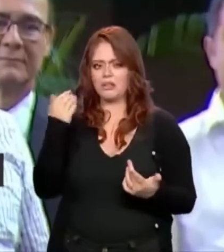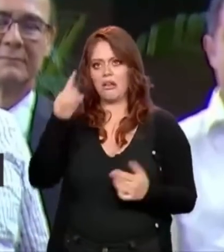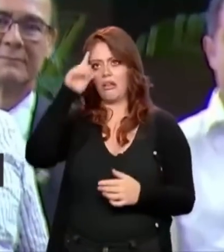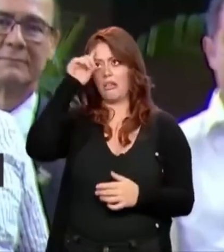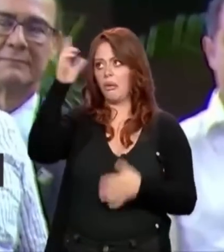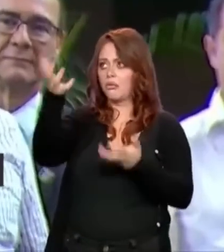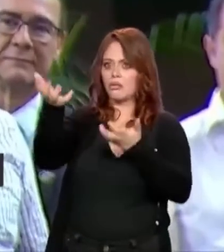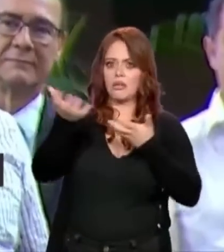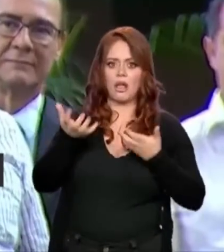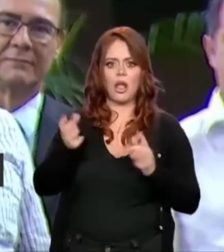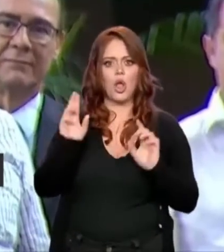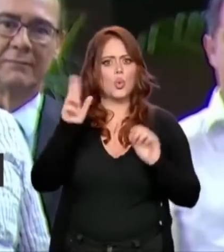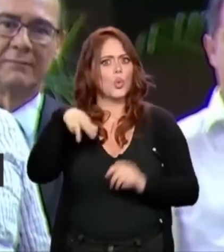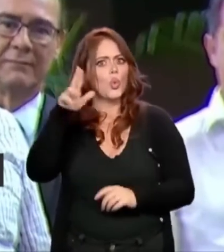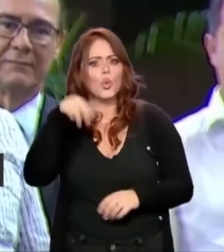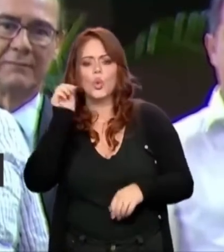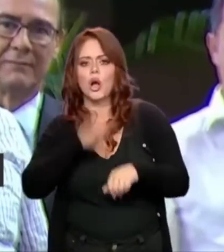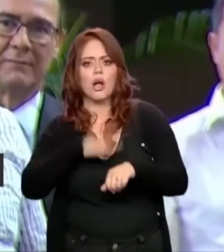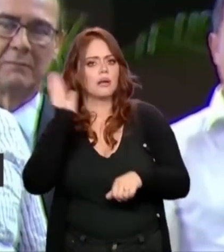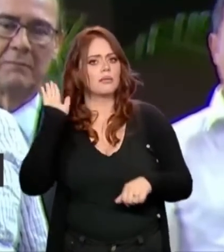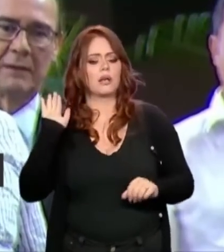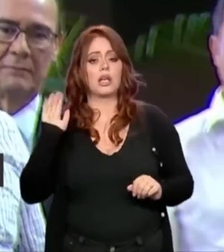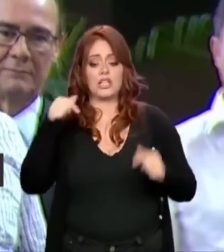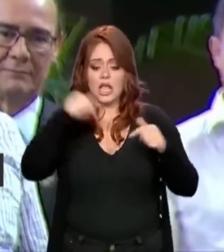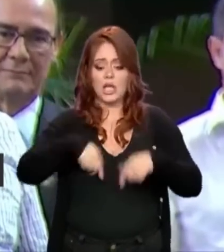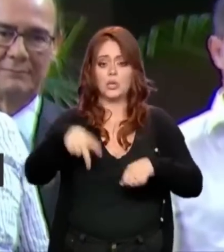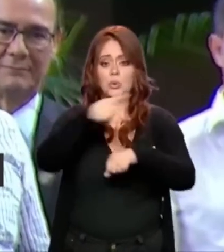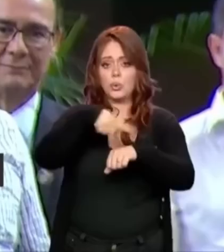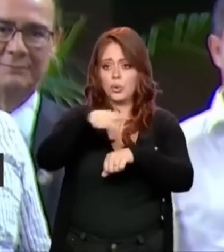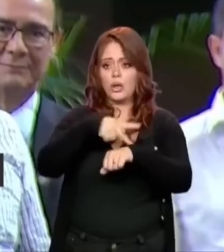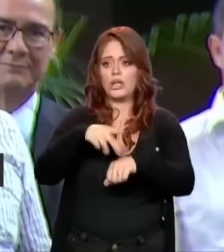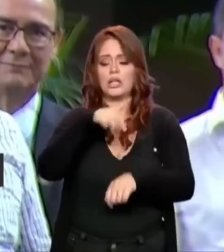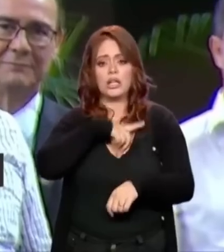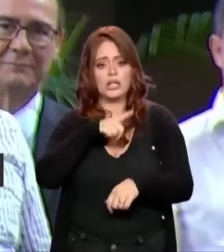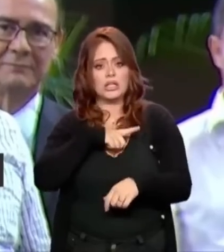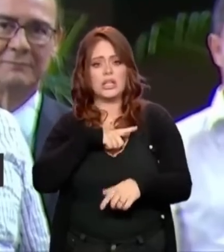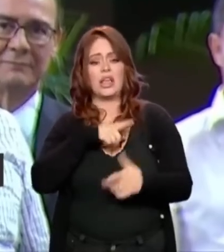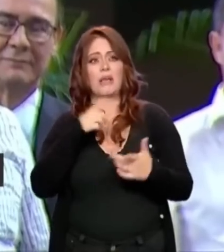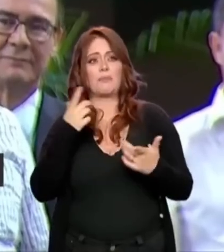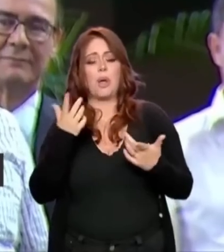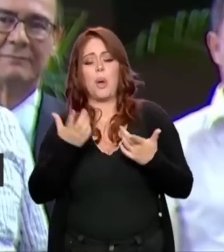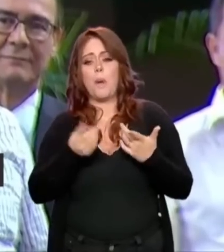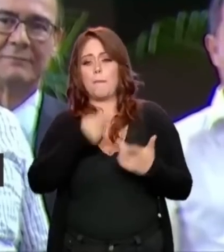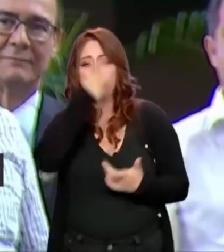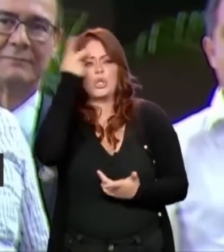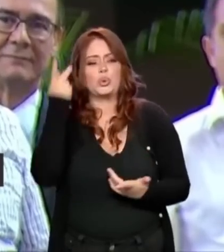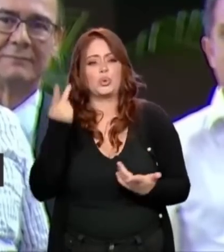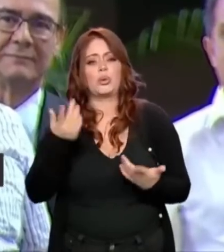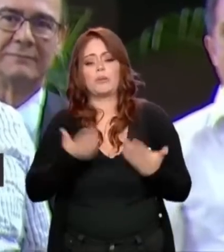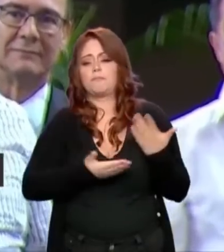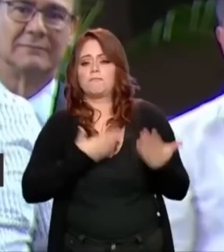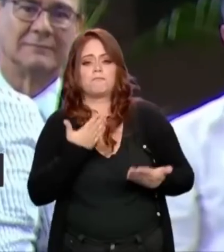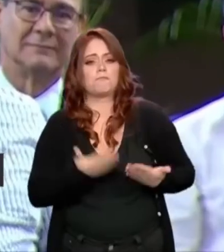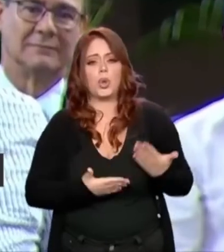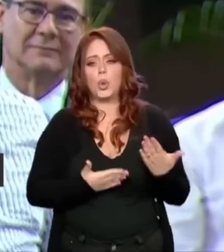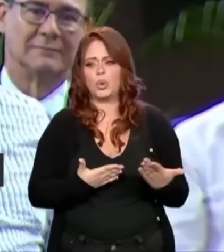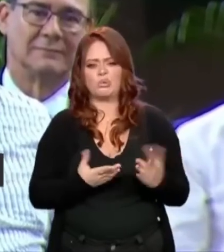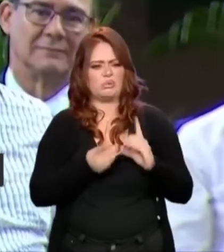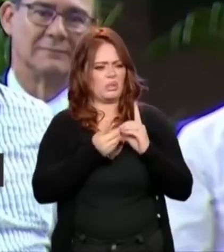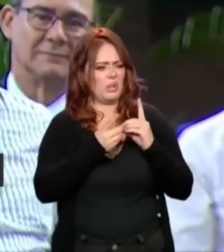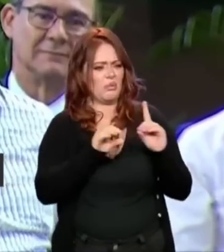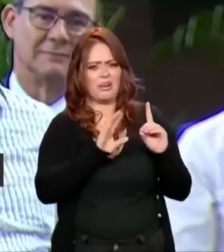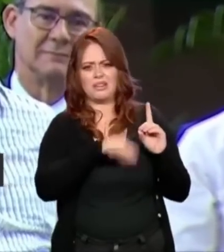queira, que nunca mais esse país tenha alguém tão, sabe,